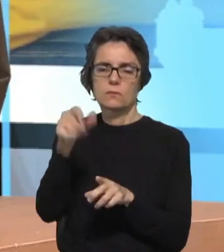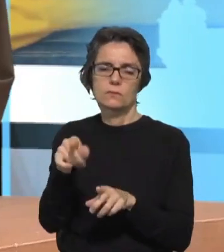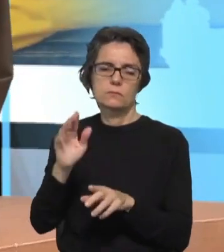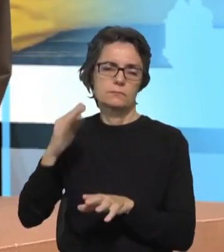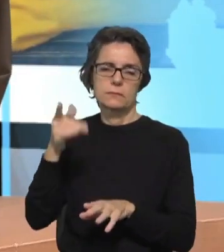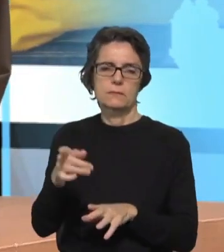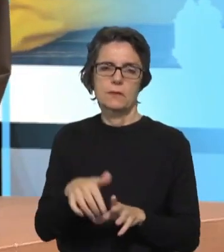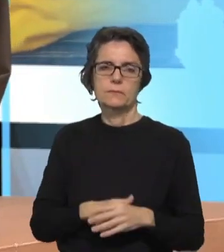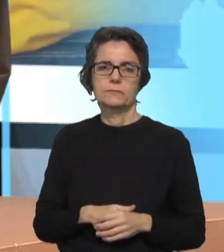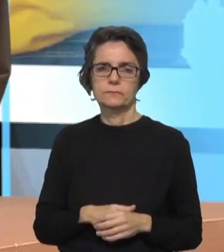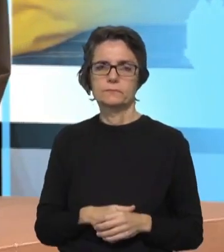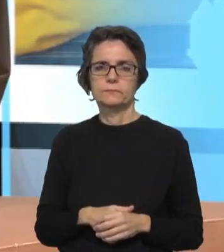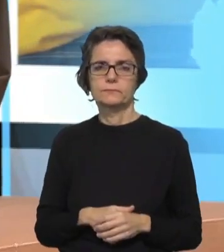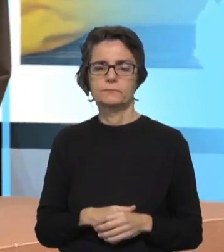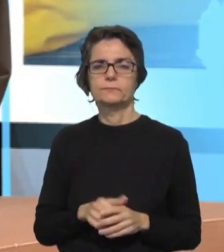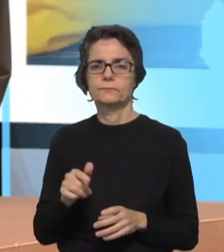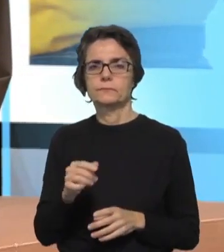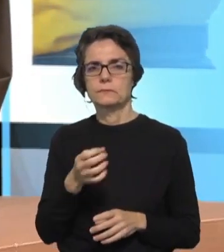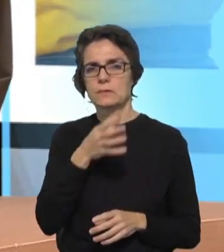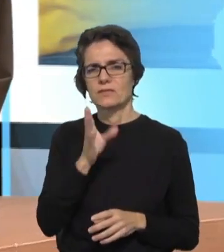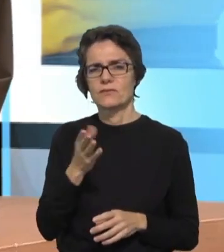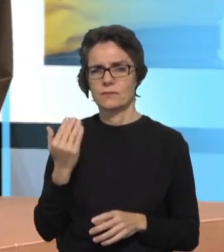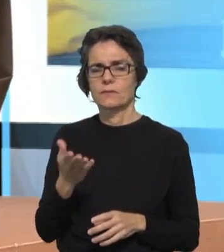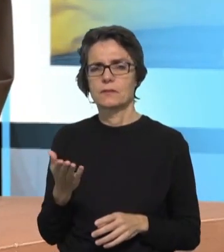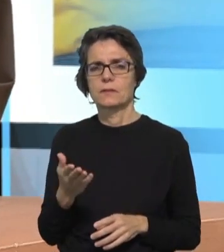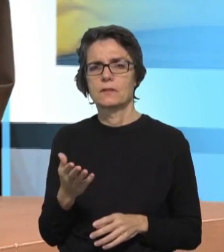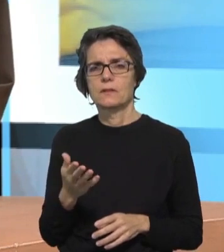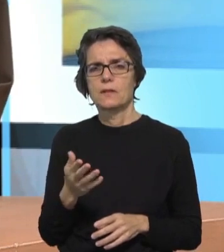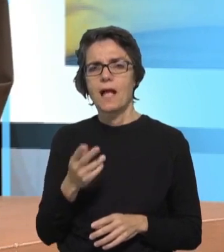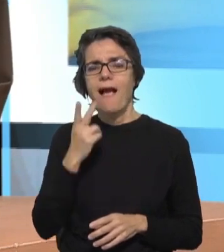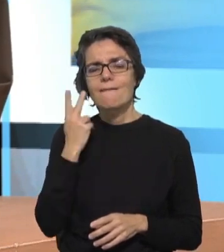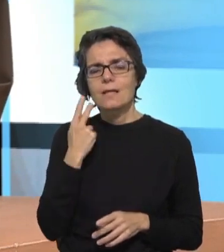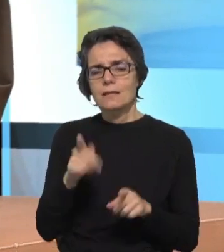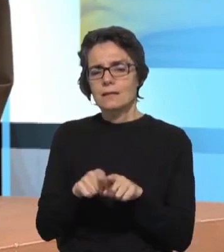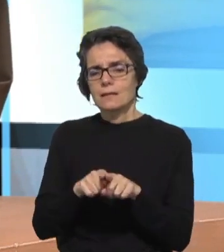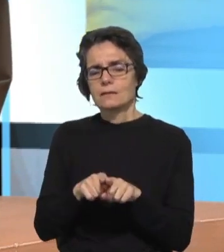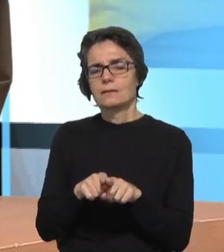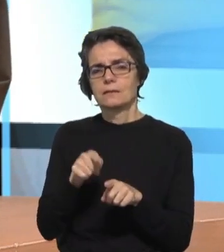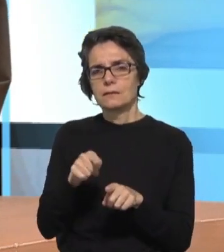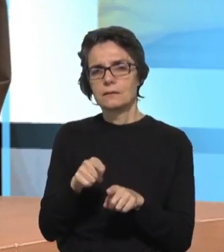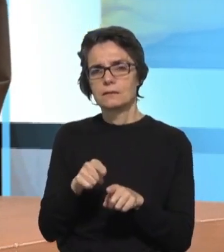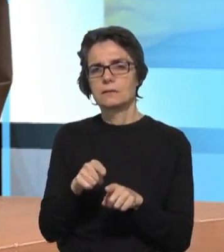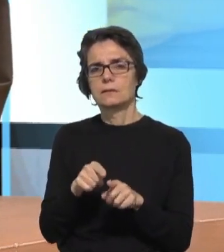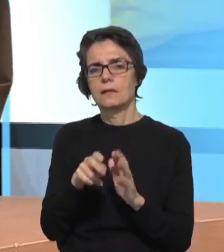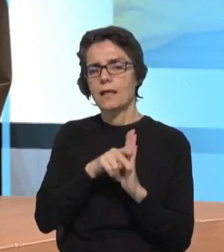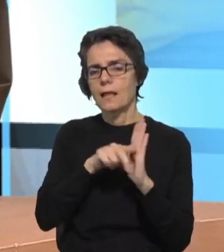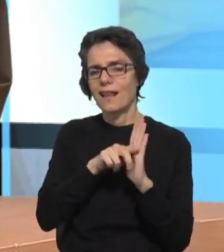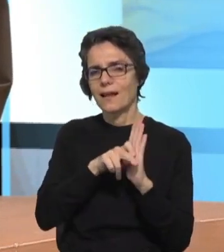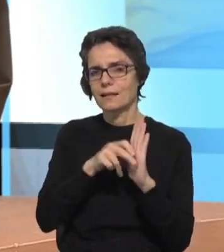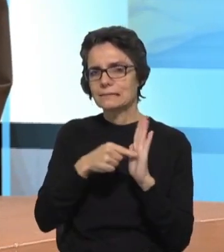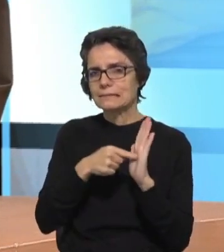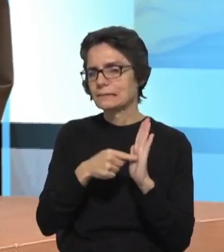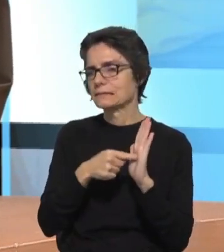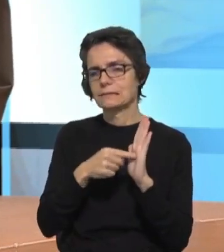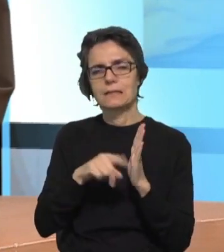disse há bocadinho, e volto a referir exatamente essa questão do irmão, a vida fraterna está tremendamente presente nesta regra. Portanto, a nossa vida é vida